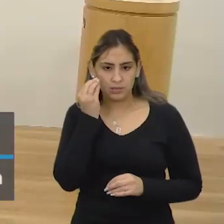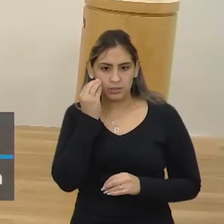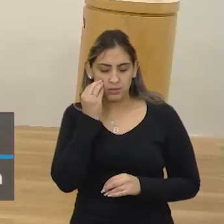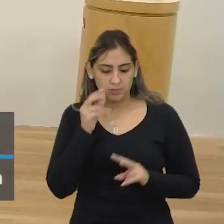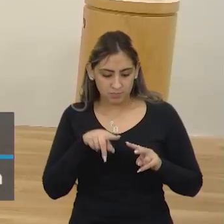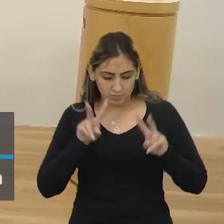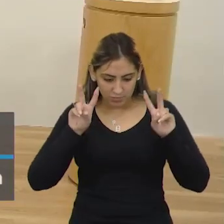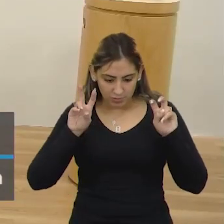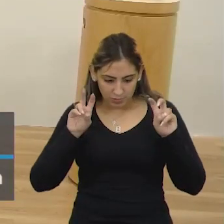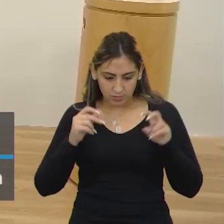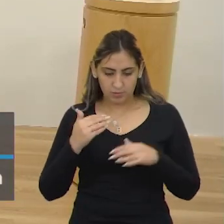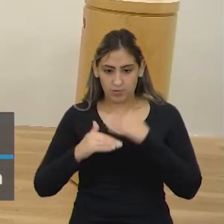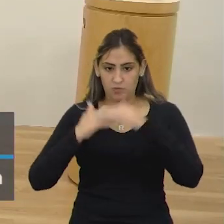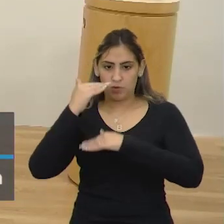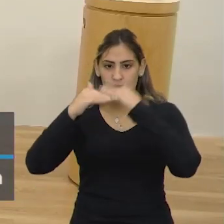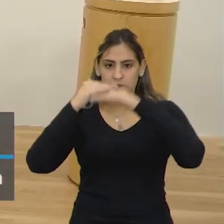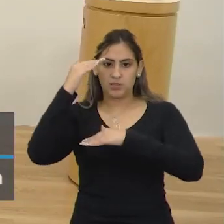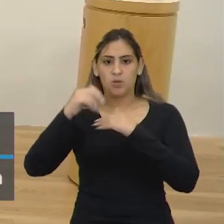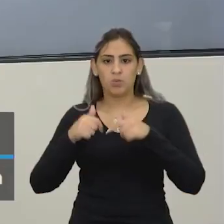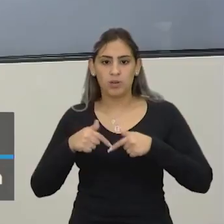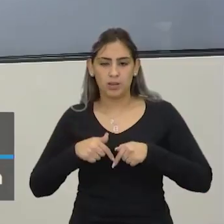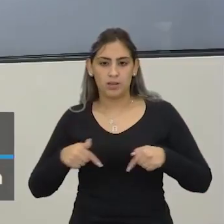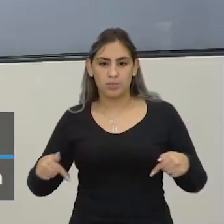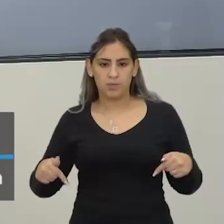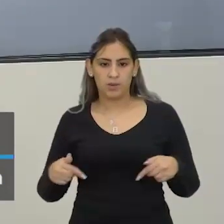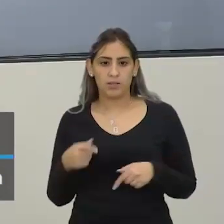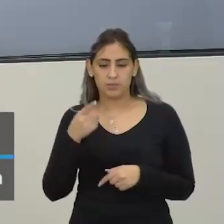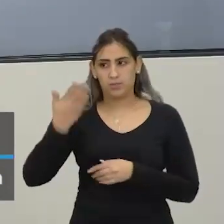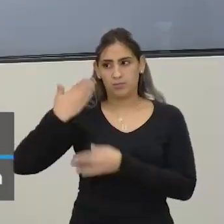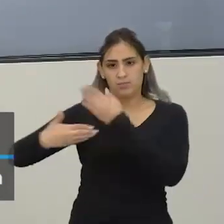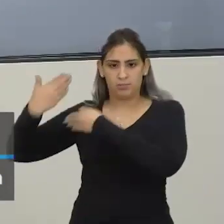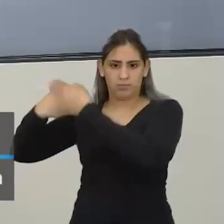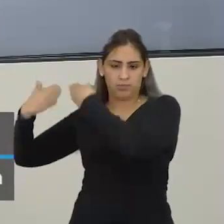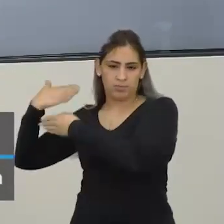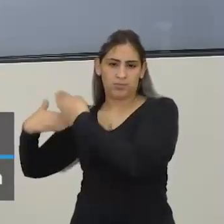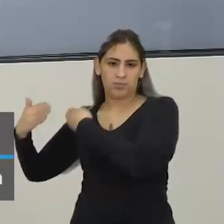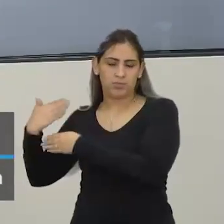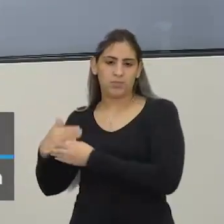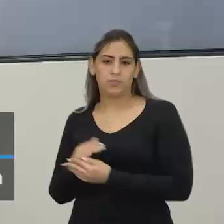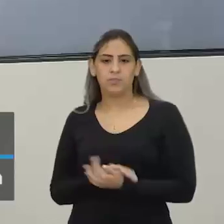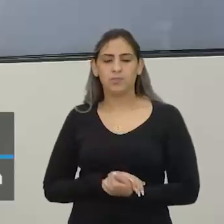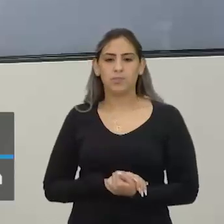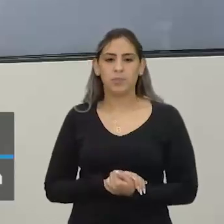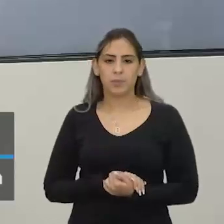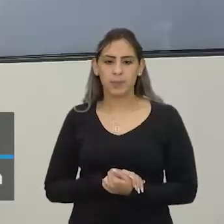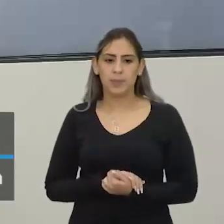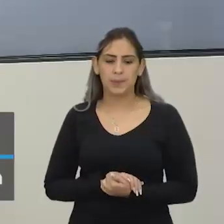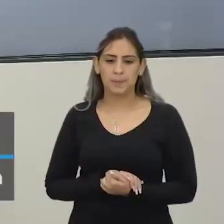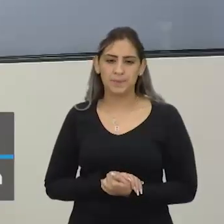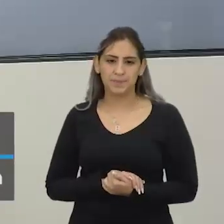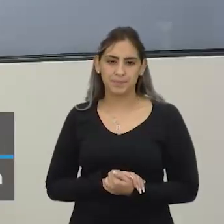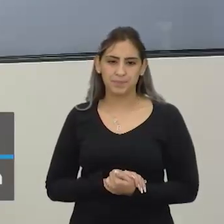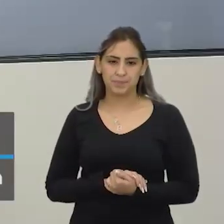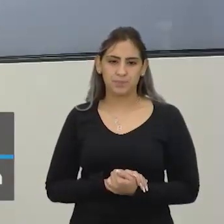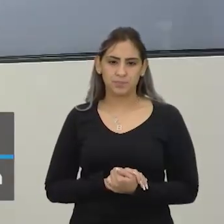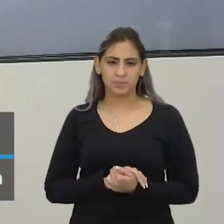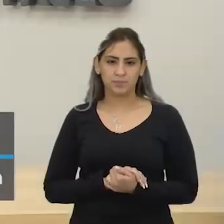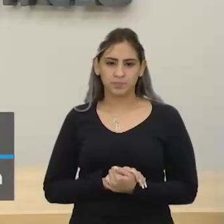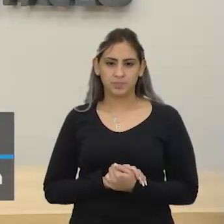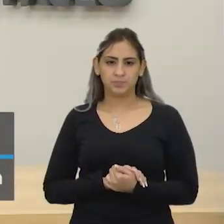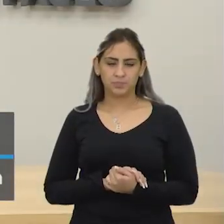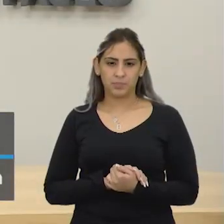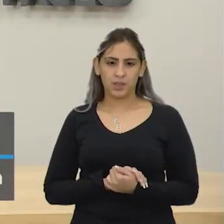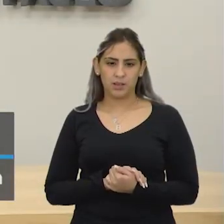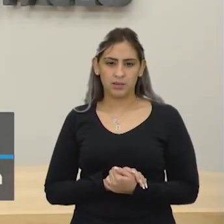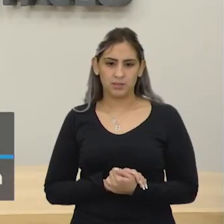nessa teoria da evolução química lá nessa época, né, Giba? Vai ser uma aula super bacana, então. Legal, hein? O pessoal